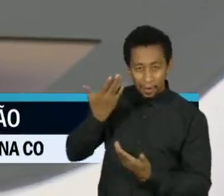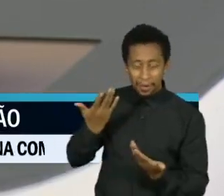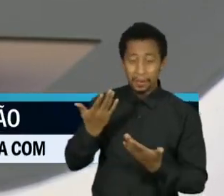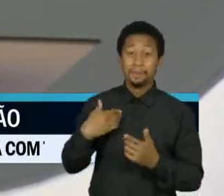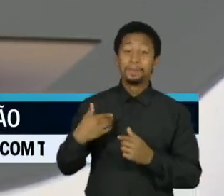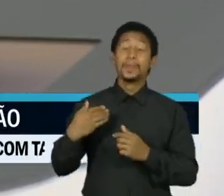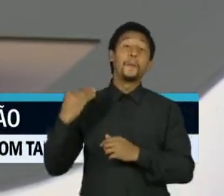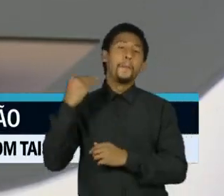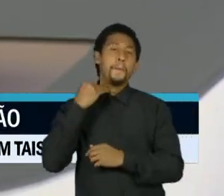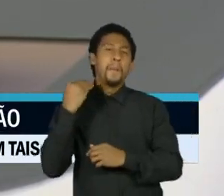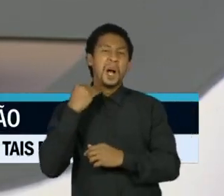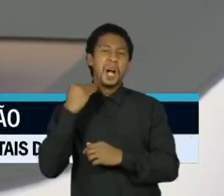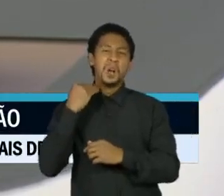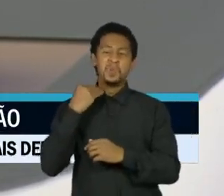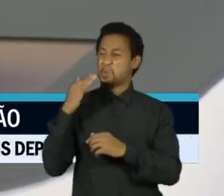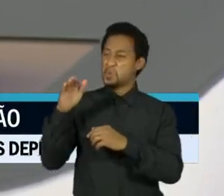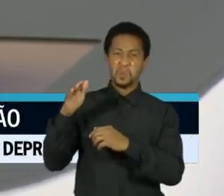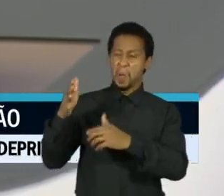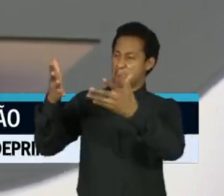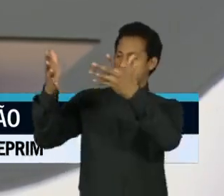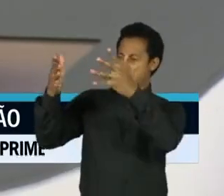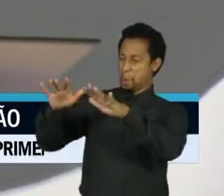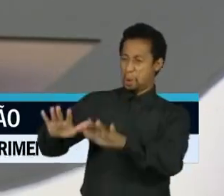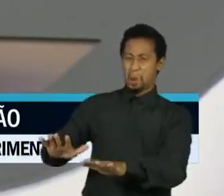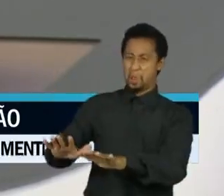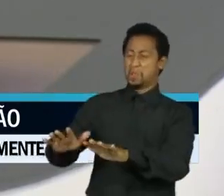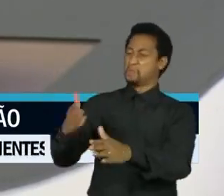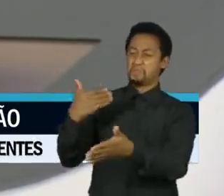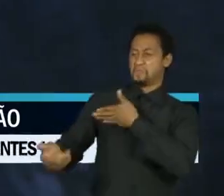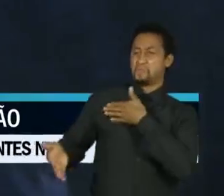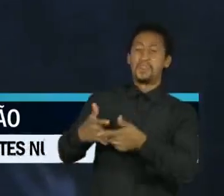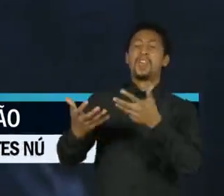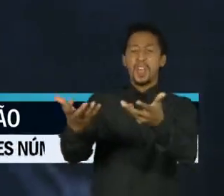Banespa, mas faço o meu sucessor. Sim. E fez.